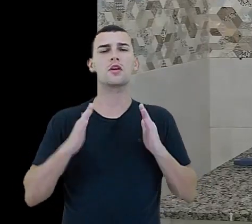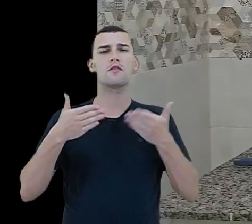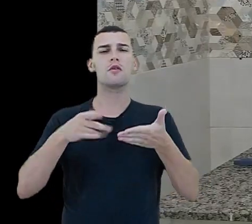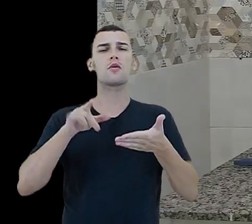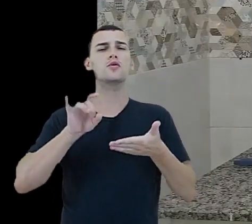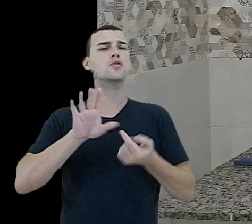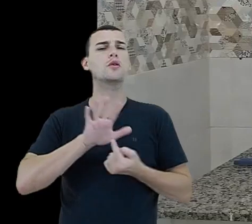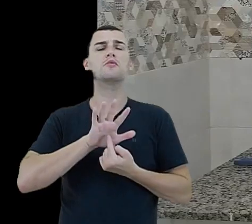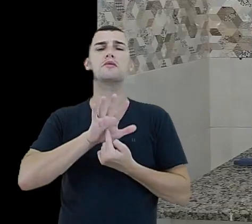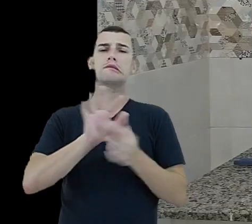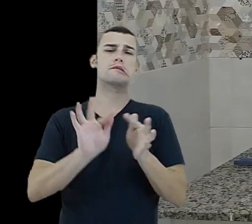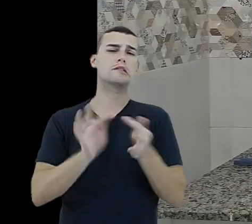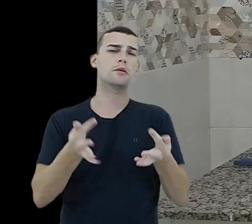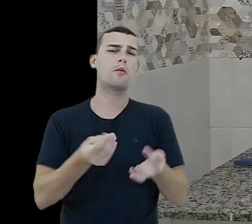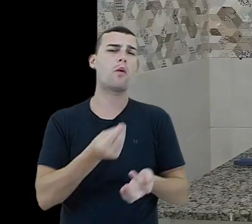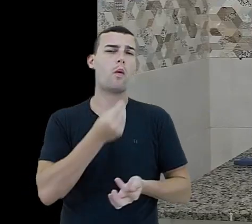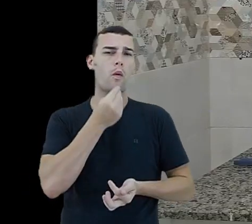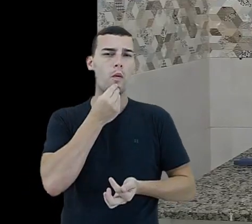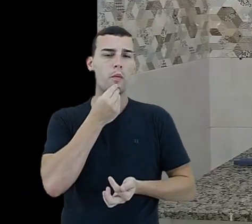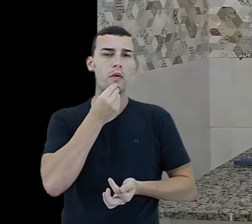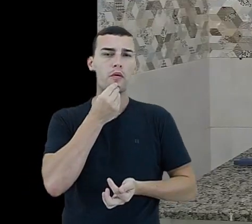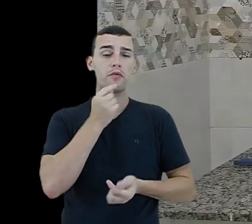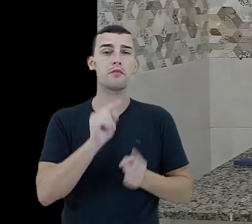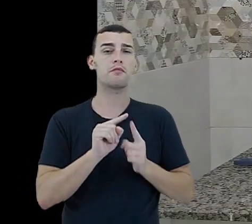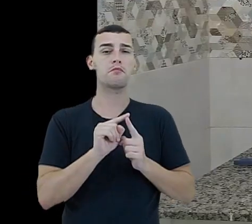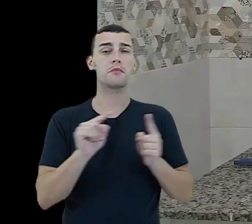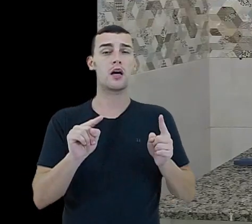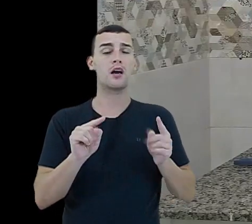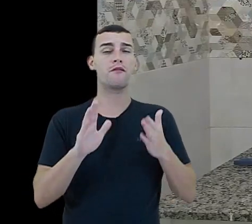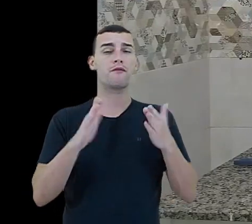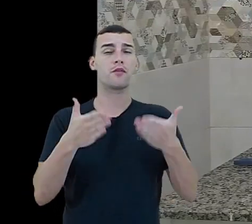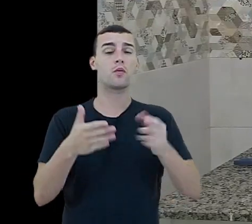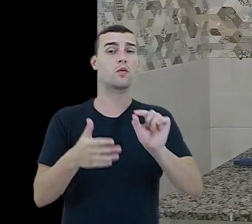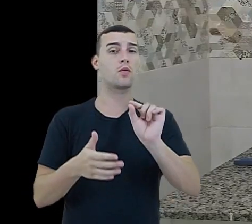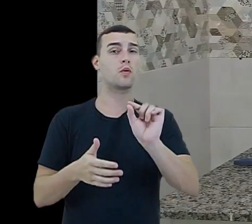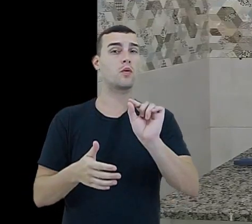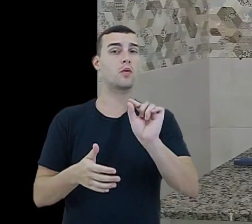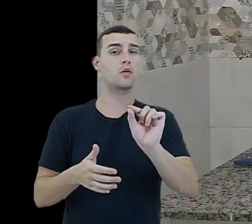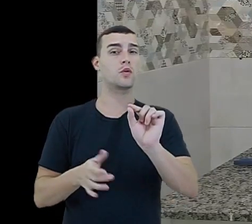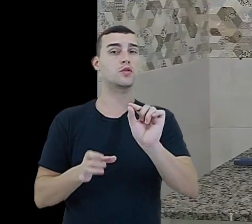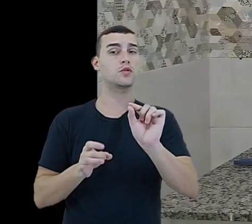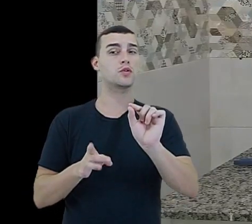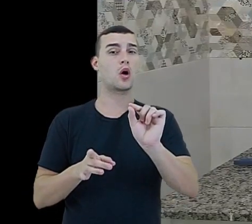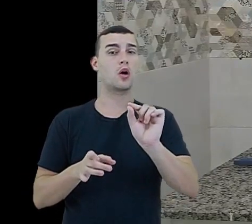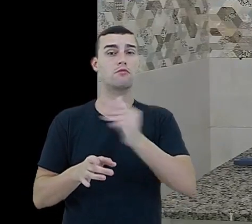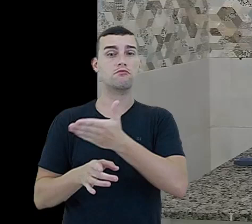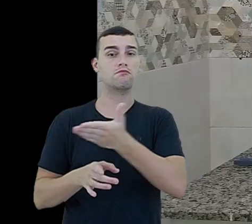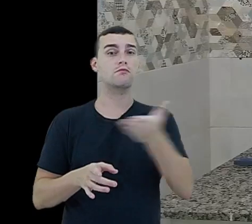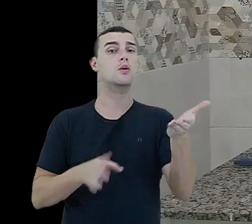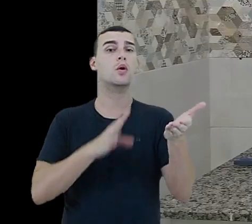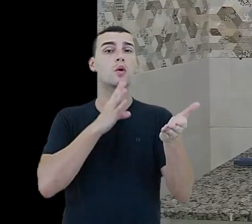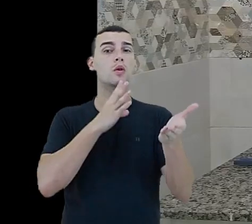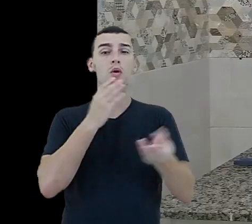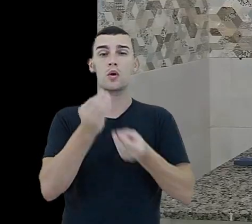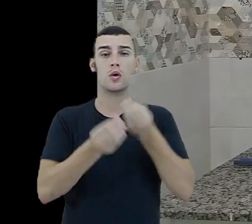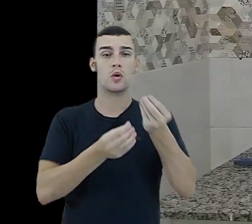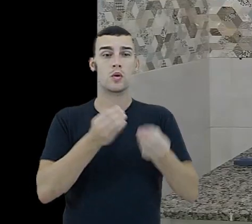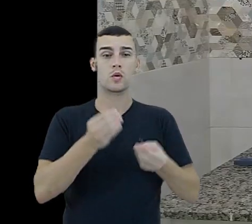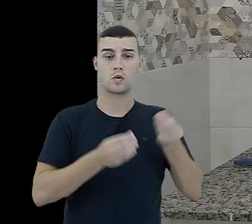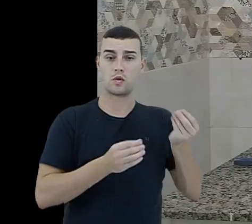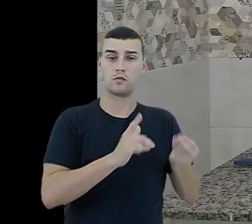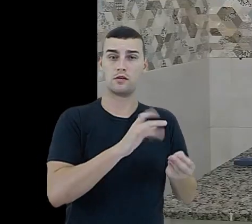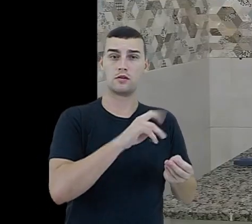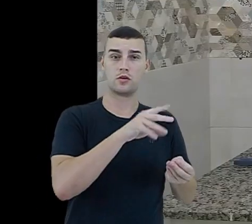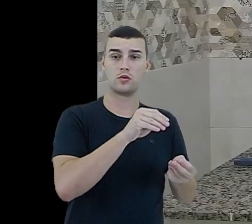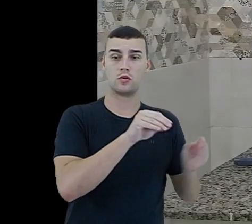Então aqui o foco é uma demonstração simples, óbvio, mas o foco aqui é mostrar para vocês procedimentos de